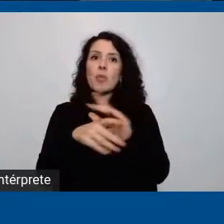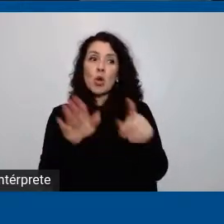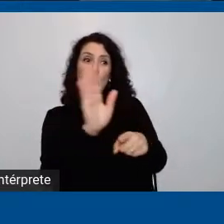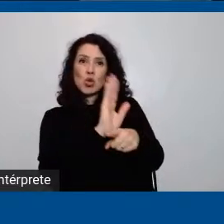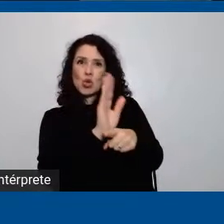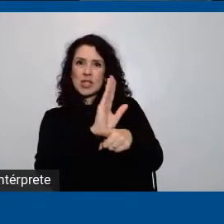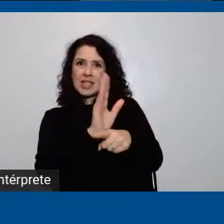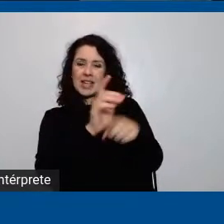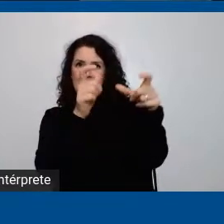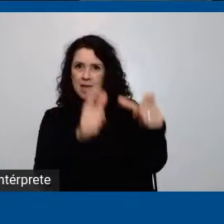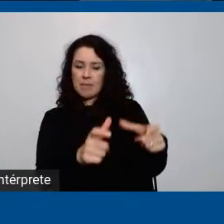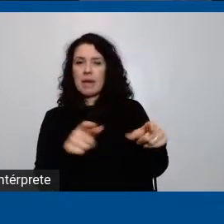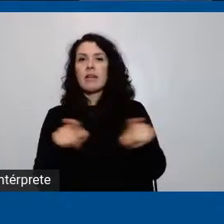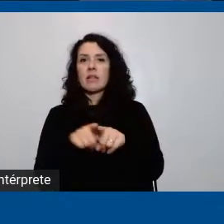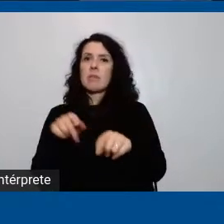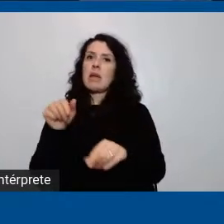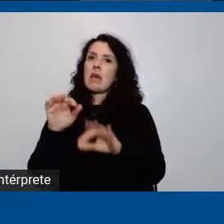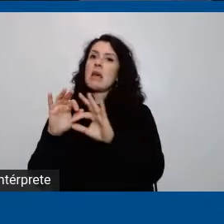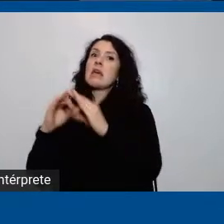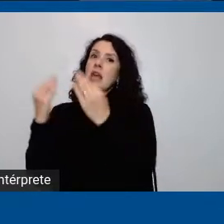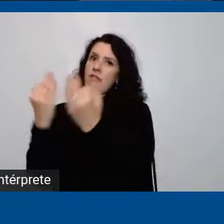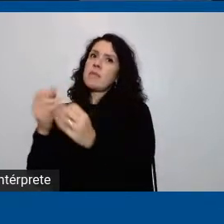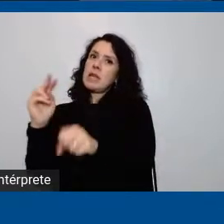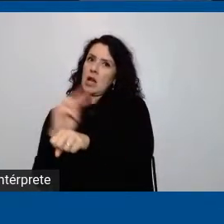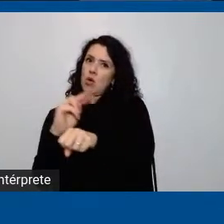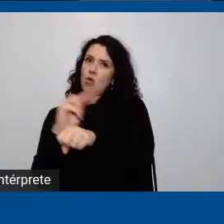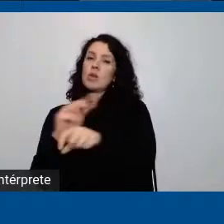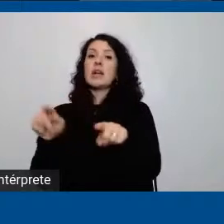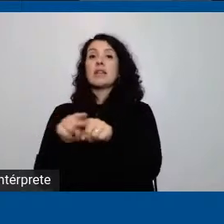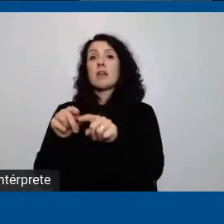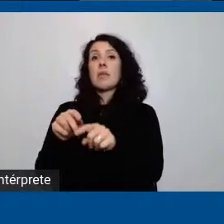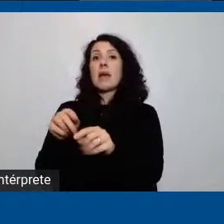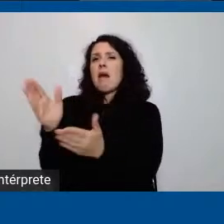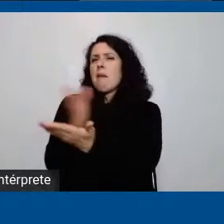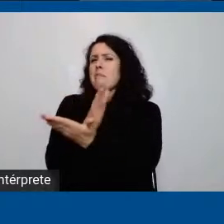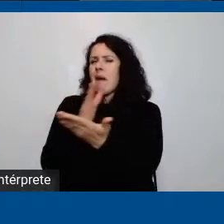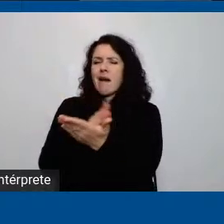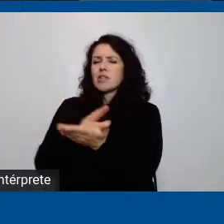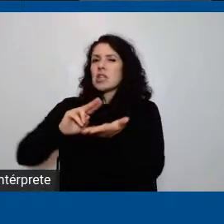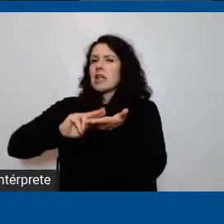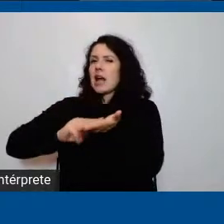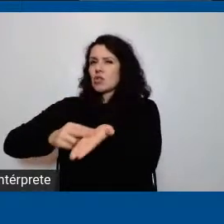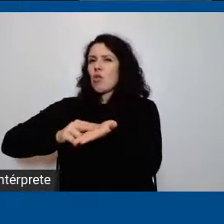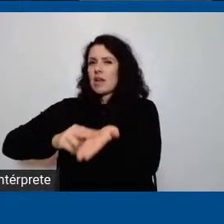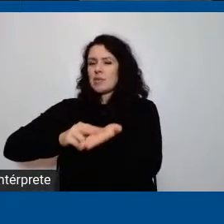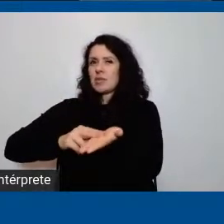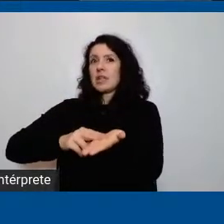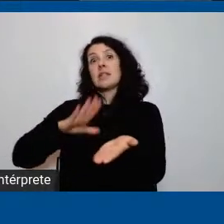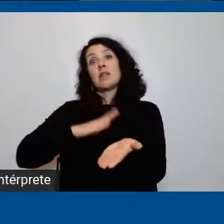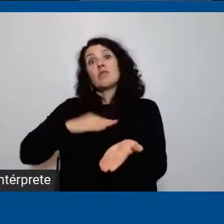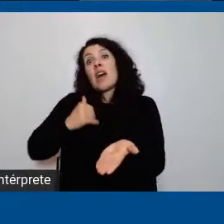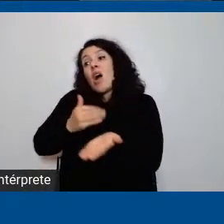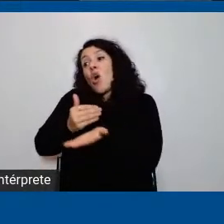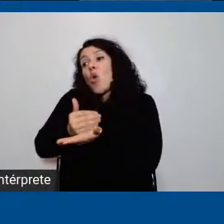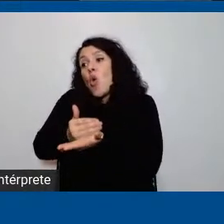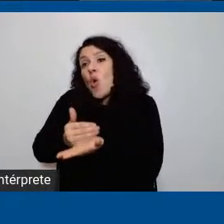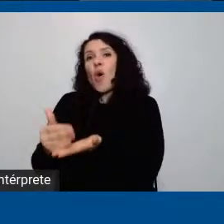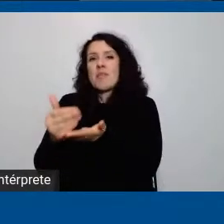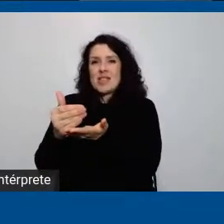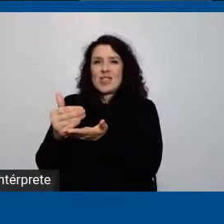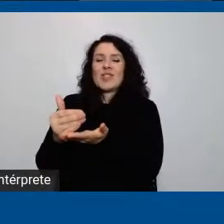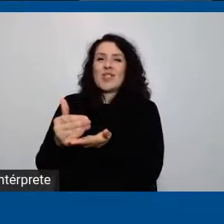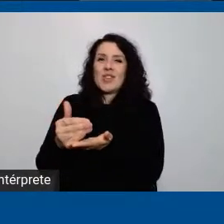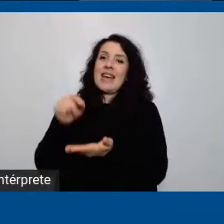parte da correspondência. Então, já existe, pelo menos, assim, umas primeiras iniciativas, né, de incursão nesse